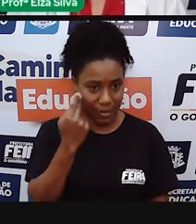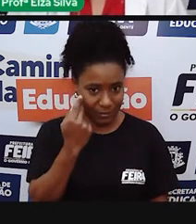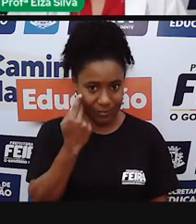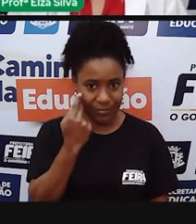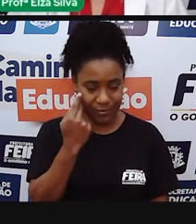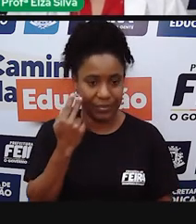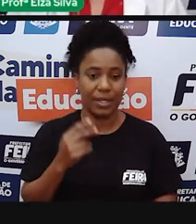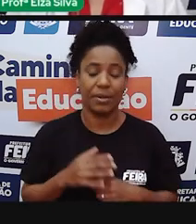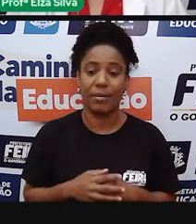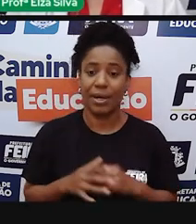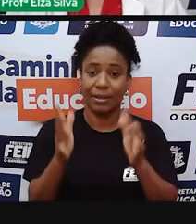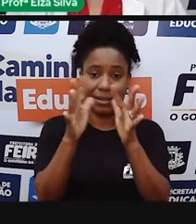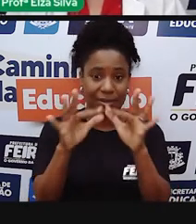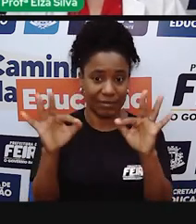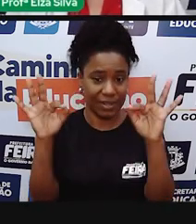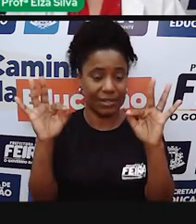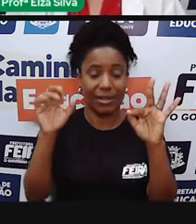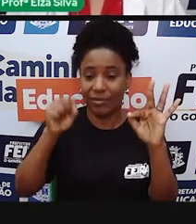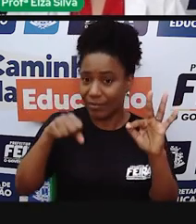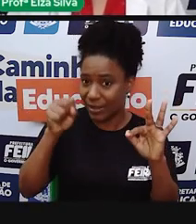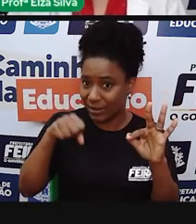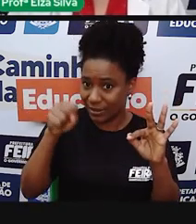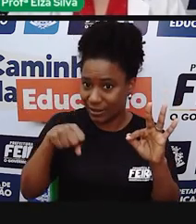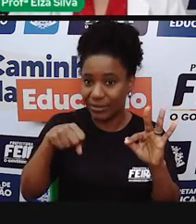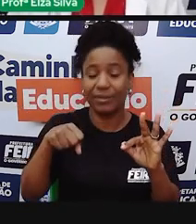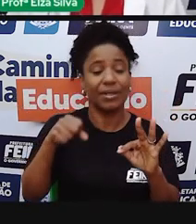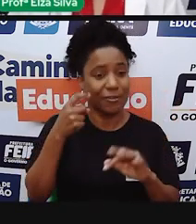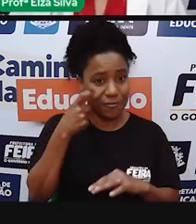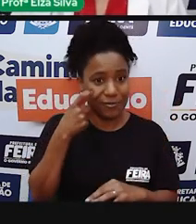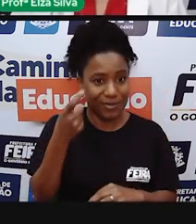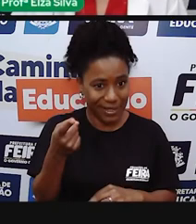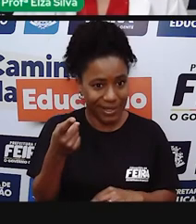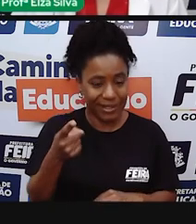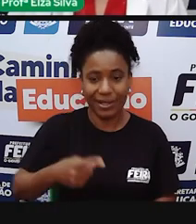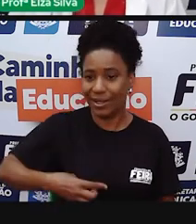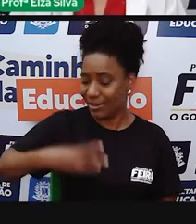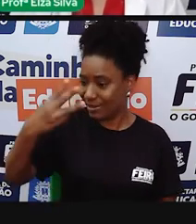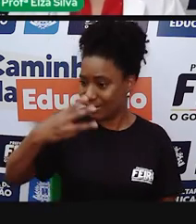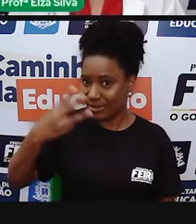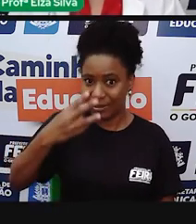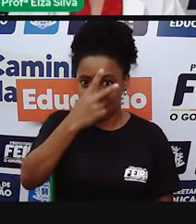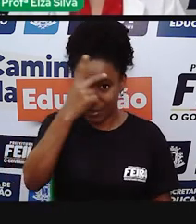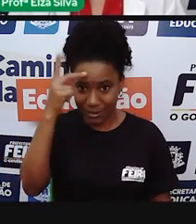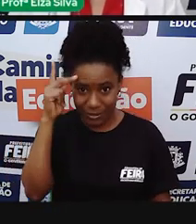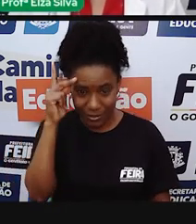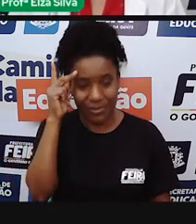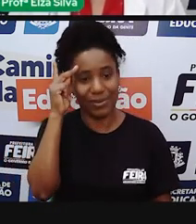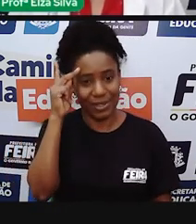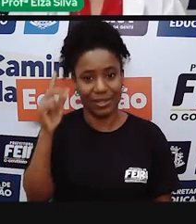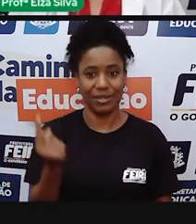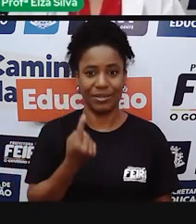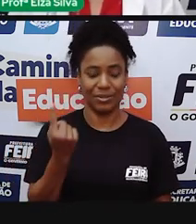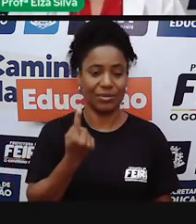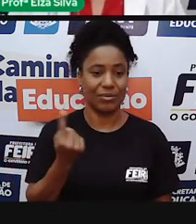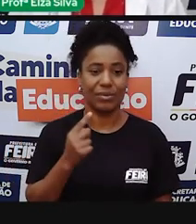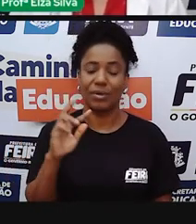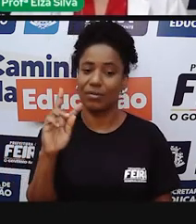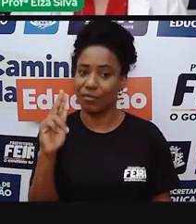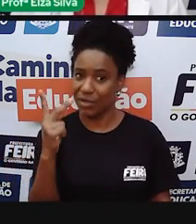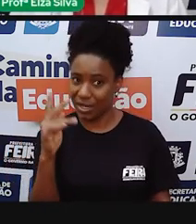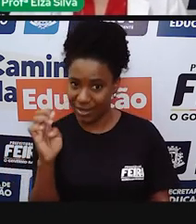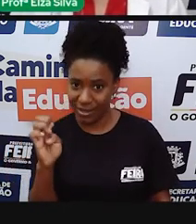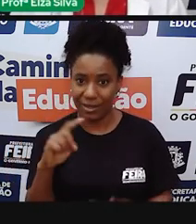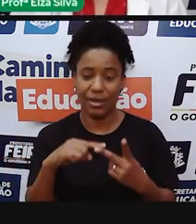Já nas frases afirmativas, nós observamos que nas terceiras pessoas do singular, quando os pronomes forem